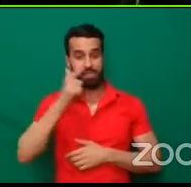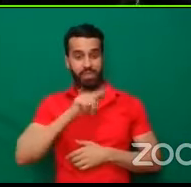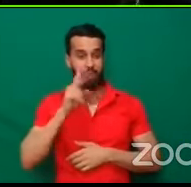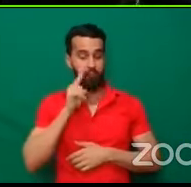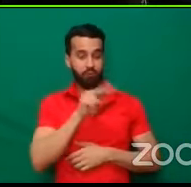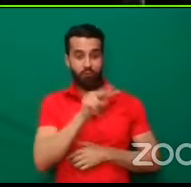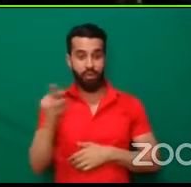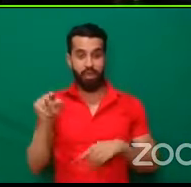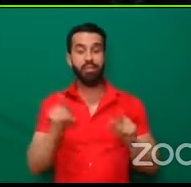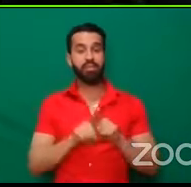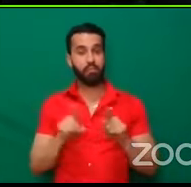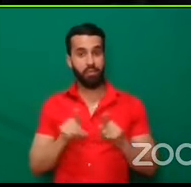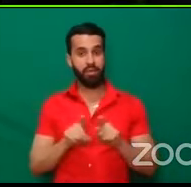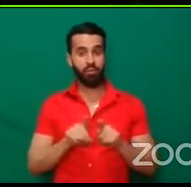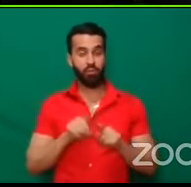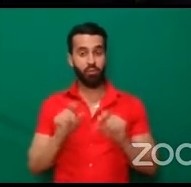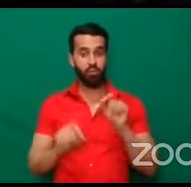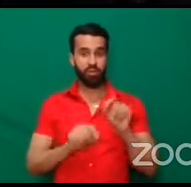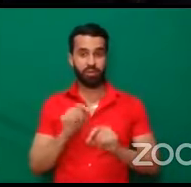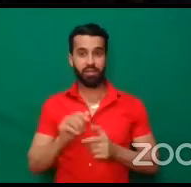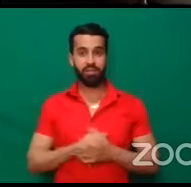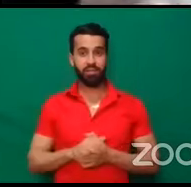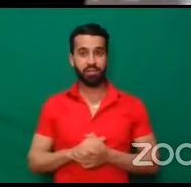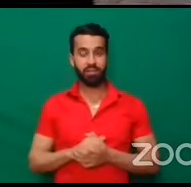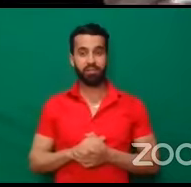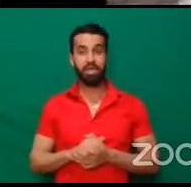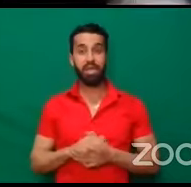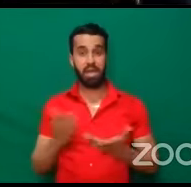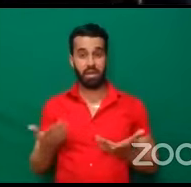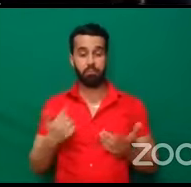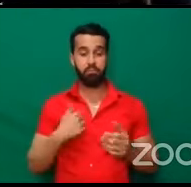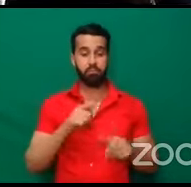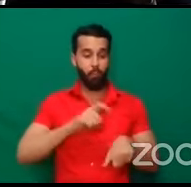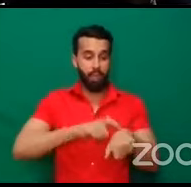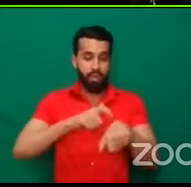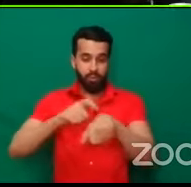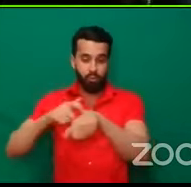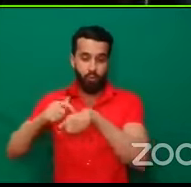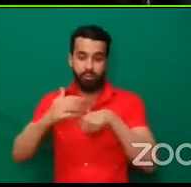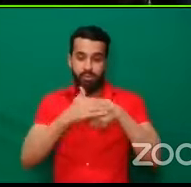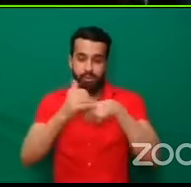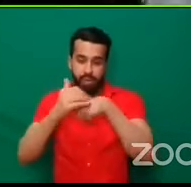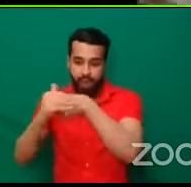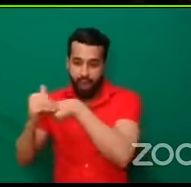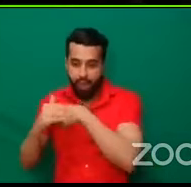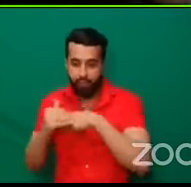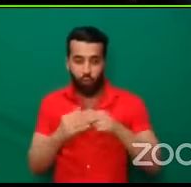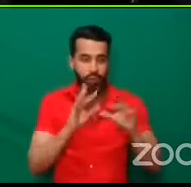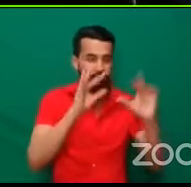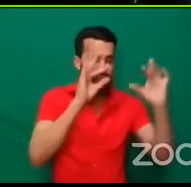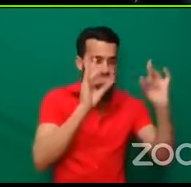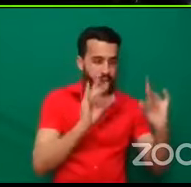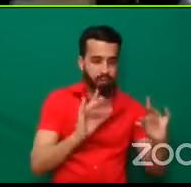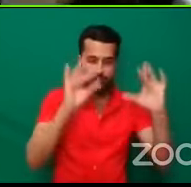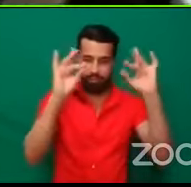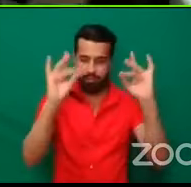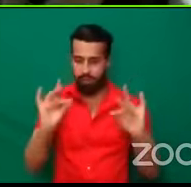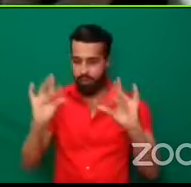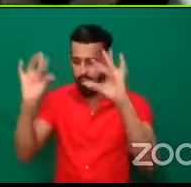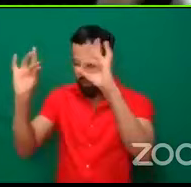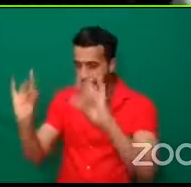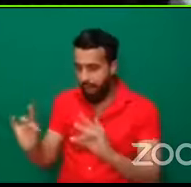acaba vendo que Sim. o cara foi delicado em muitos momentos, muitos aspectos, para botar um detalhe aqui, outro lá,